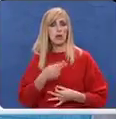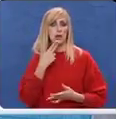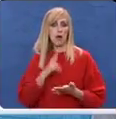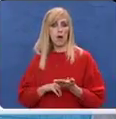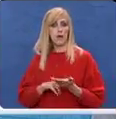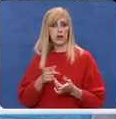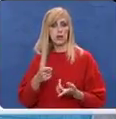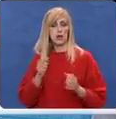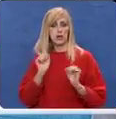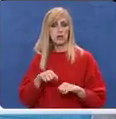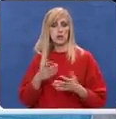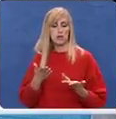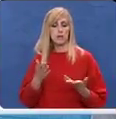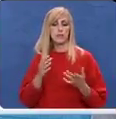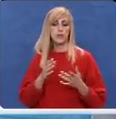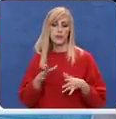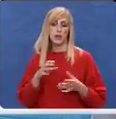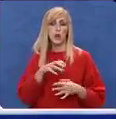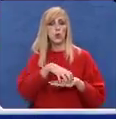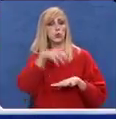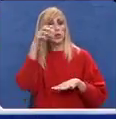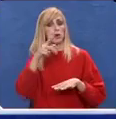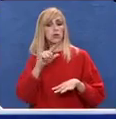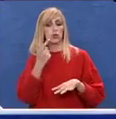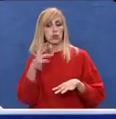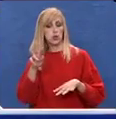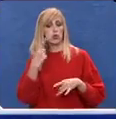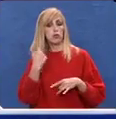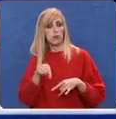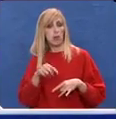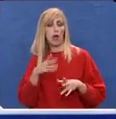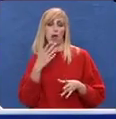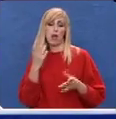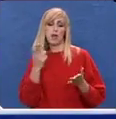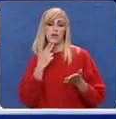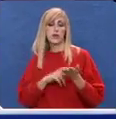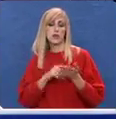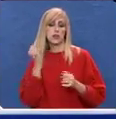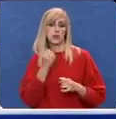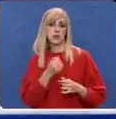certeza afros meu também nos condomínios de luxo a venda de seminovos não é e não é por aí muito obrigado sofia